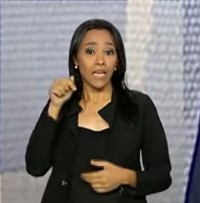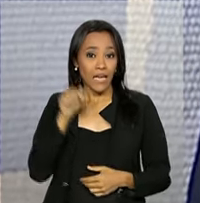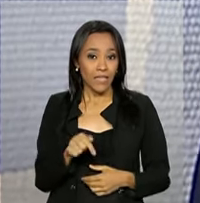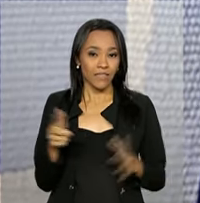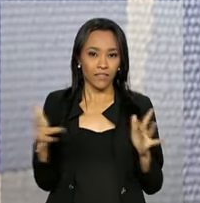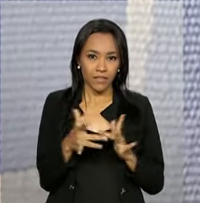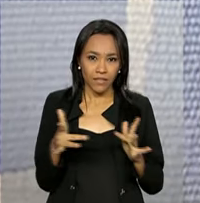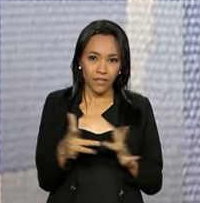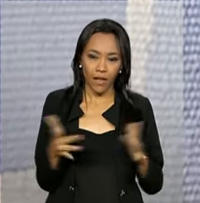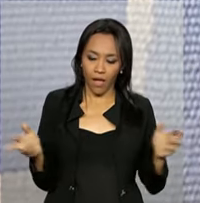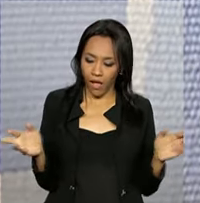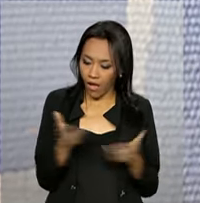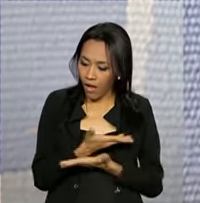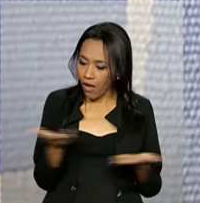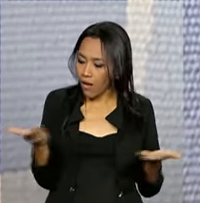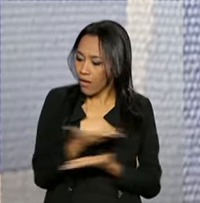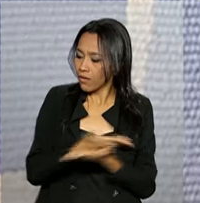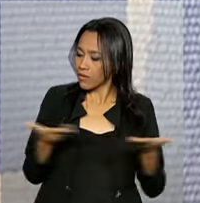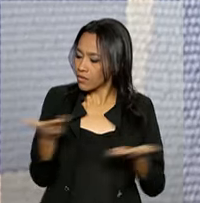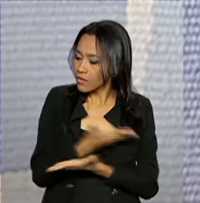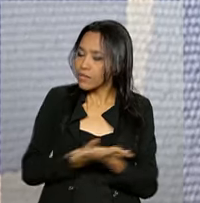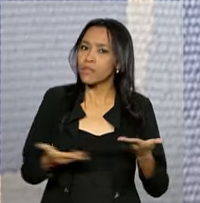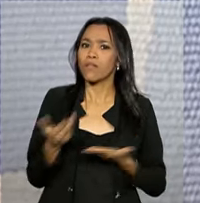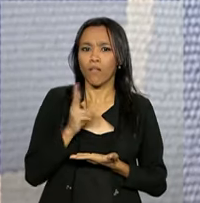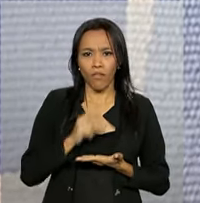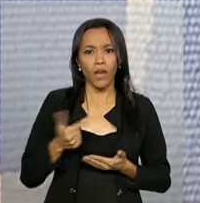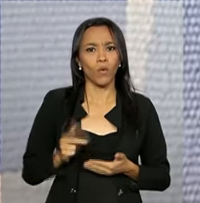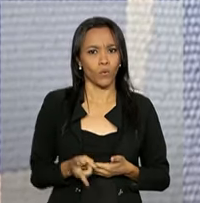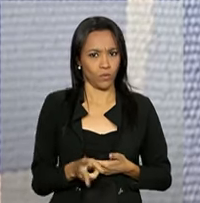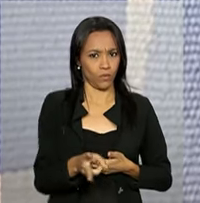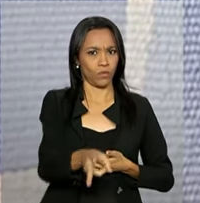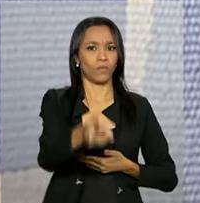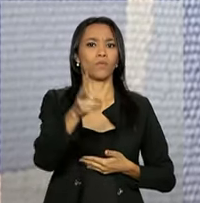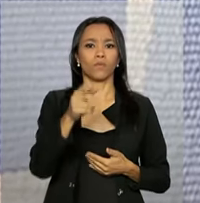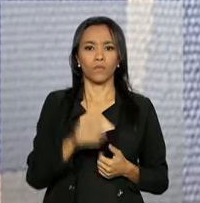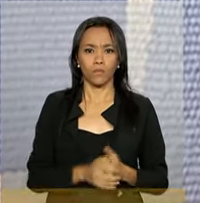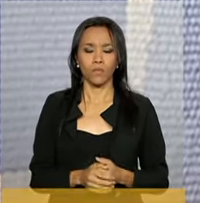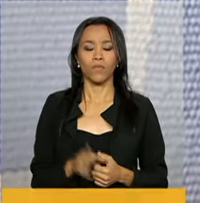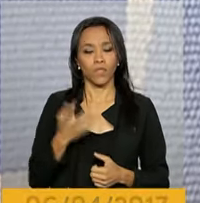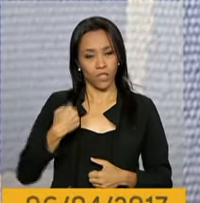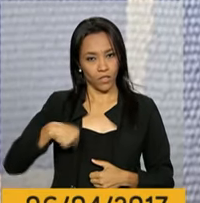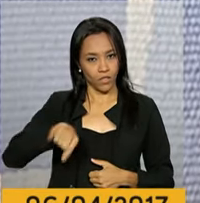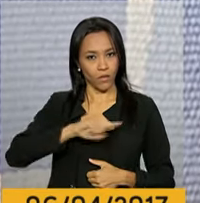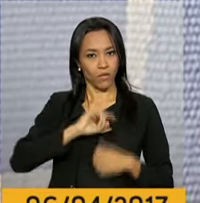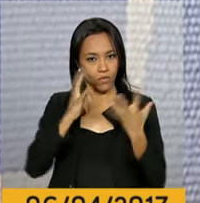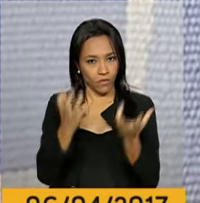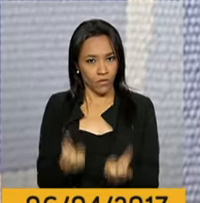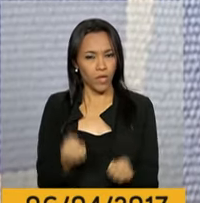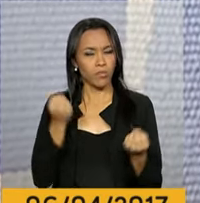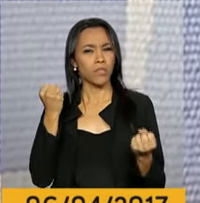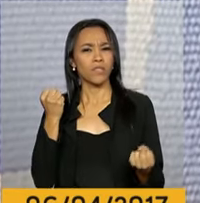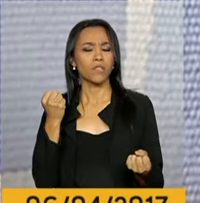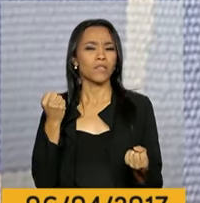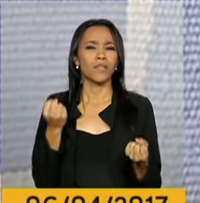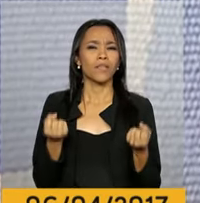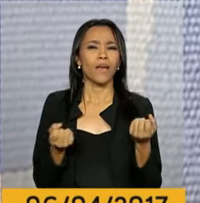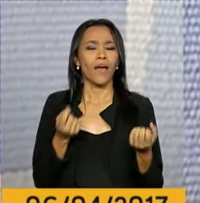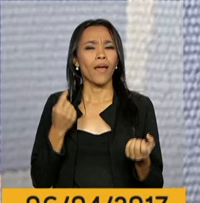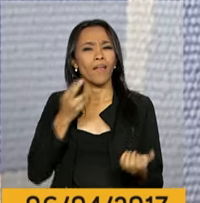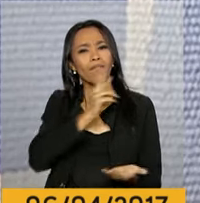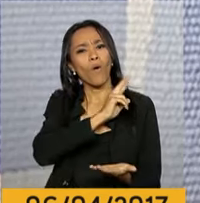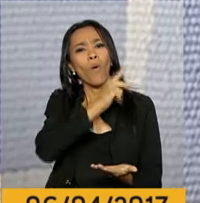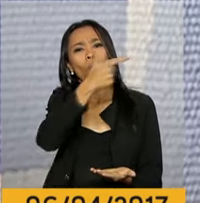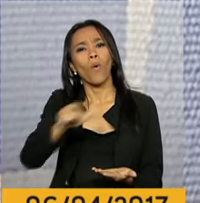relação vai continuar a se desenvolver e que nós vamos encontrar muitas outras maneiras e áreas